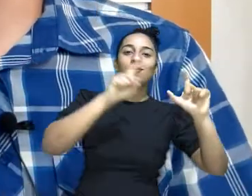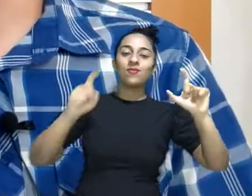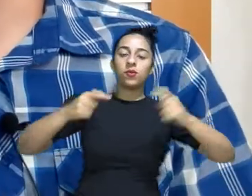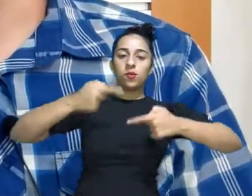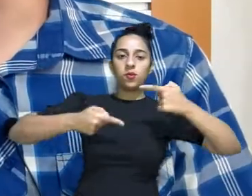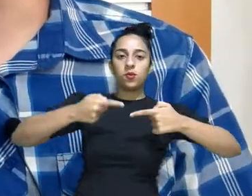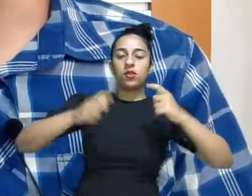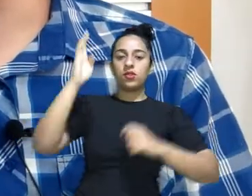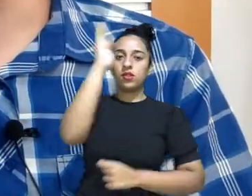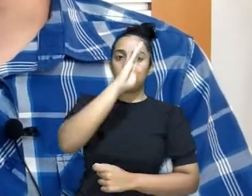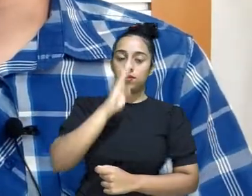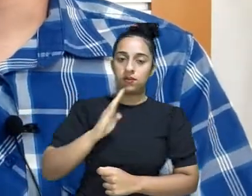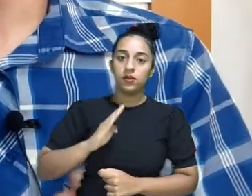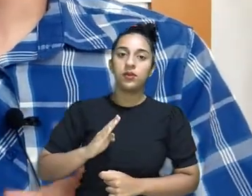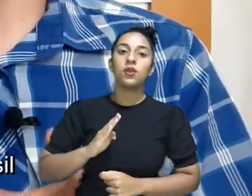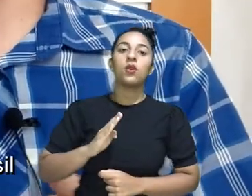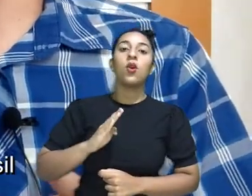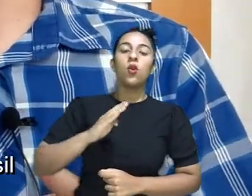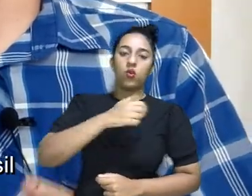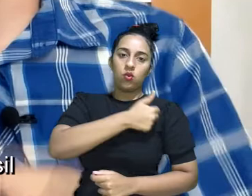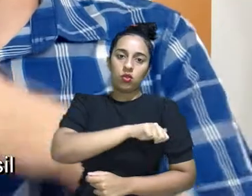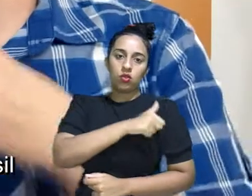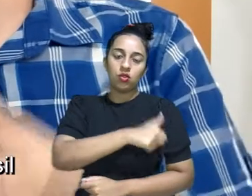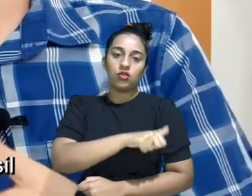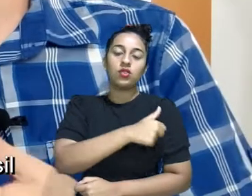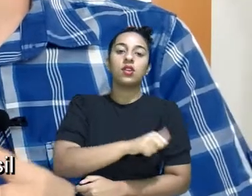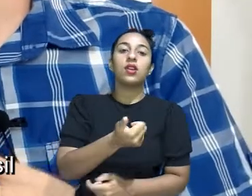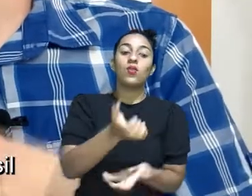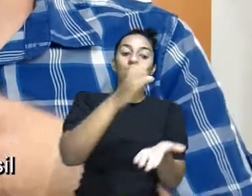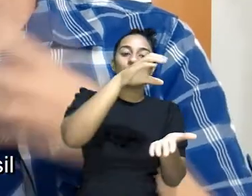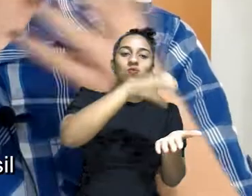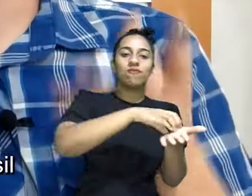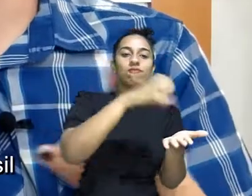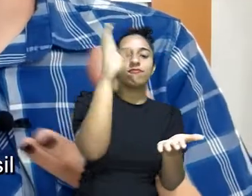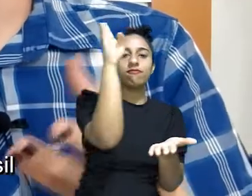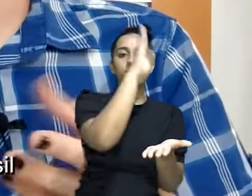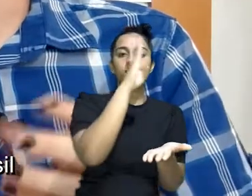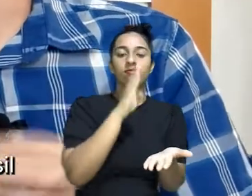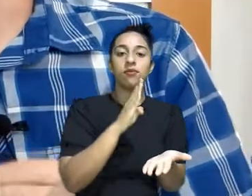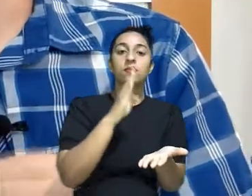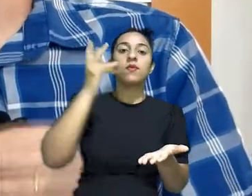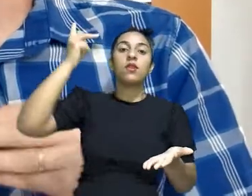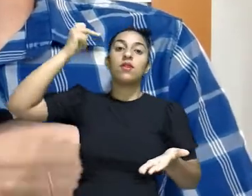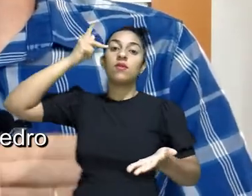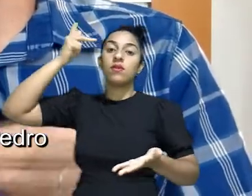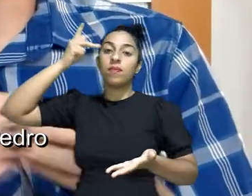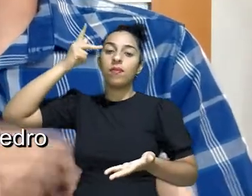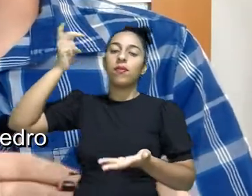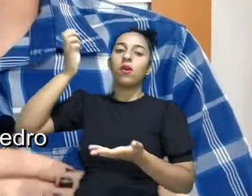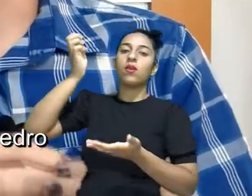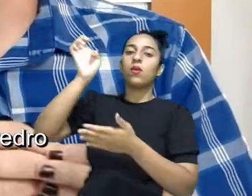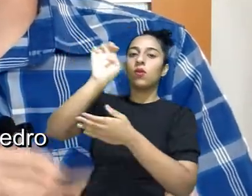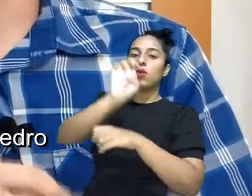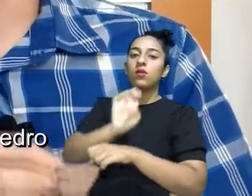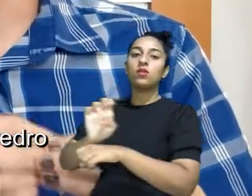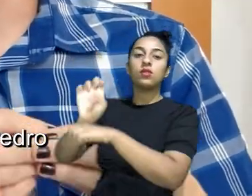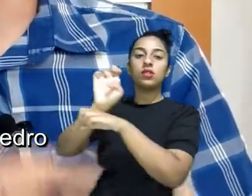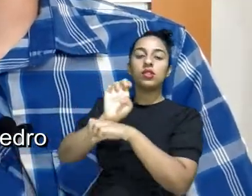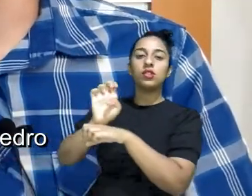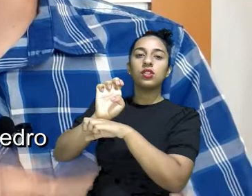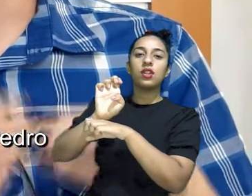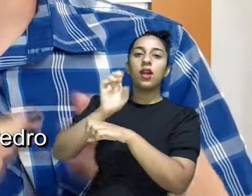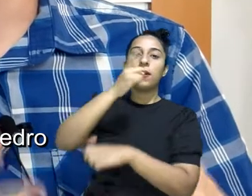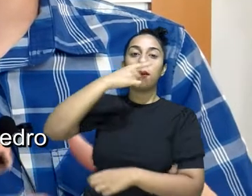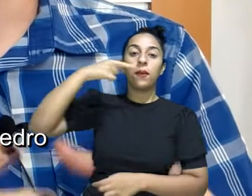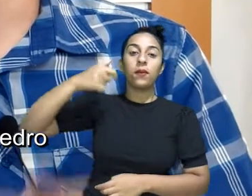na emancipação política do Brasil afinal de contas o Rio de Janeiro era o centro do Brasil né e em São Paulo foi o estado